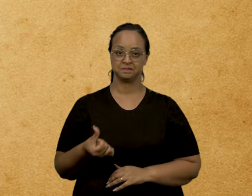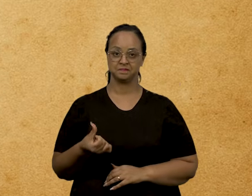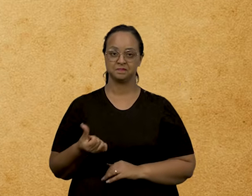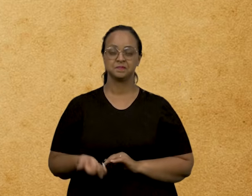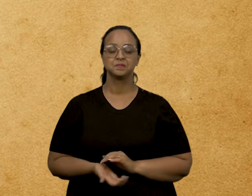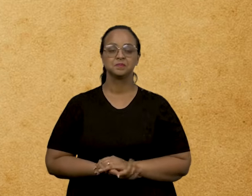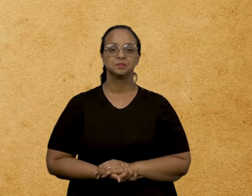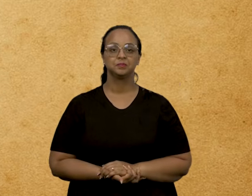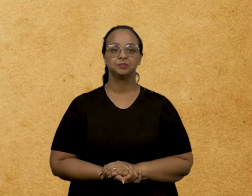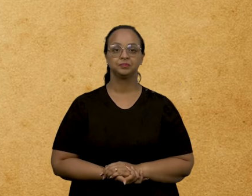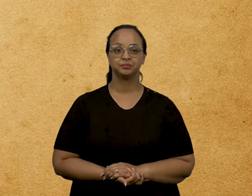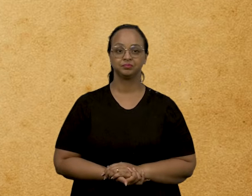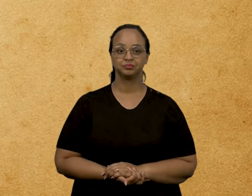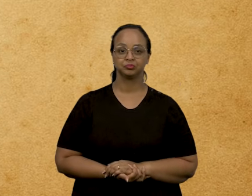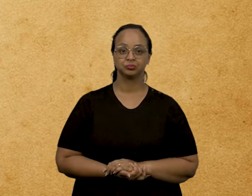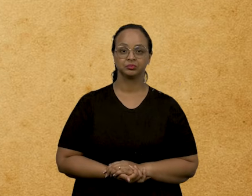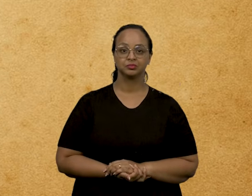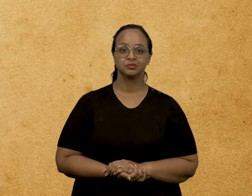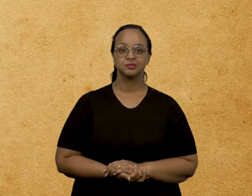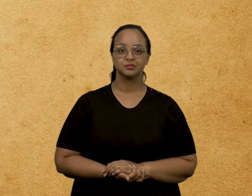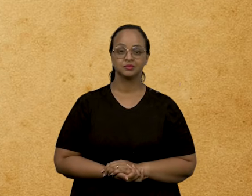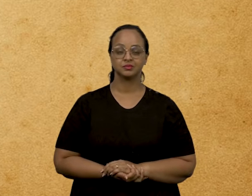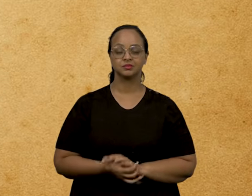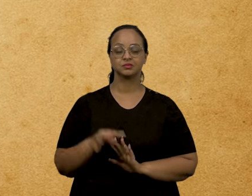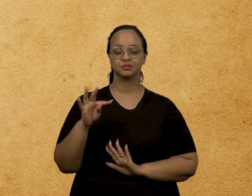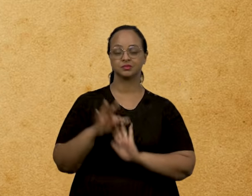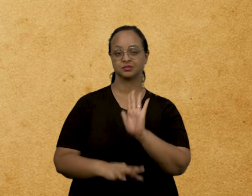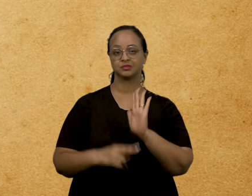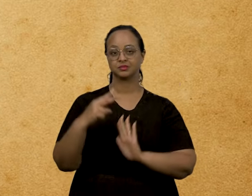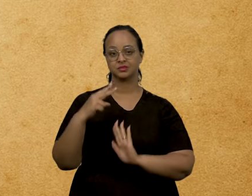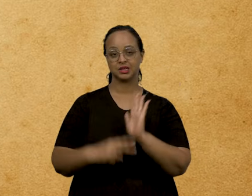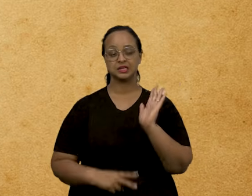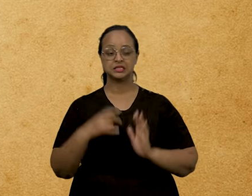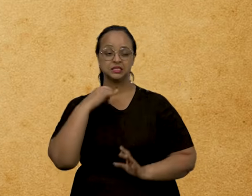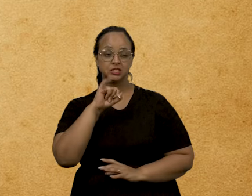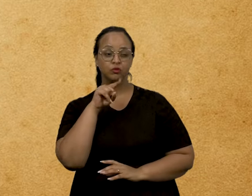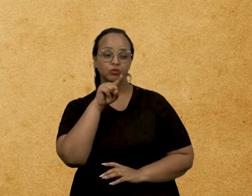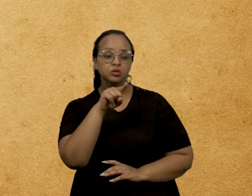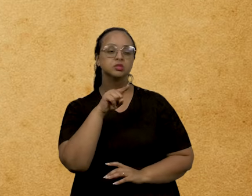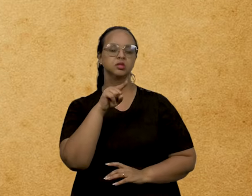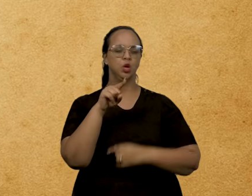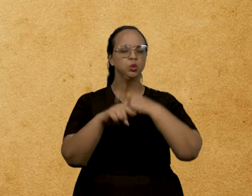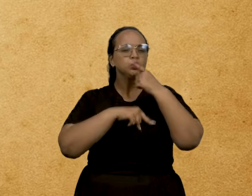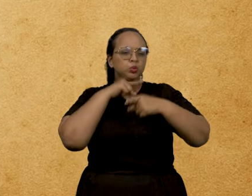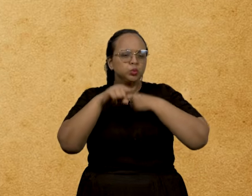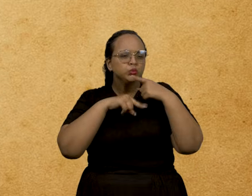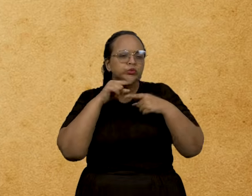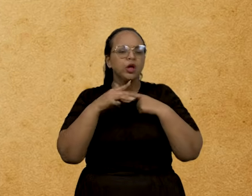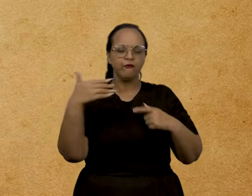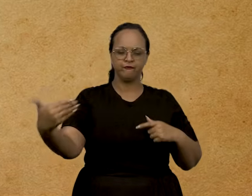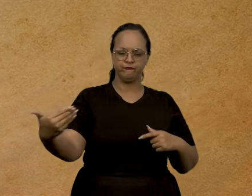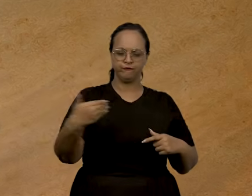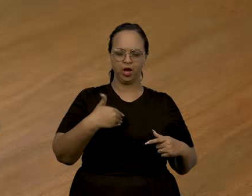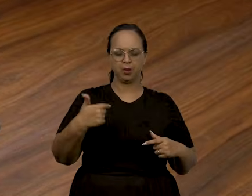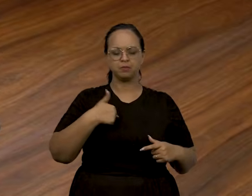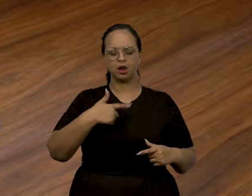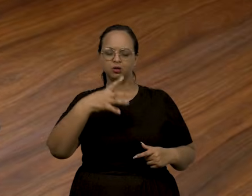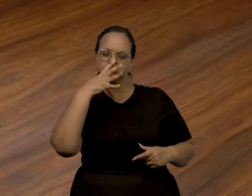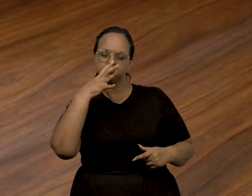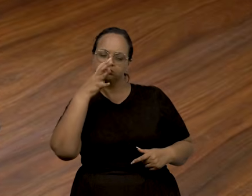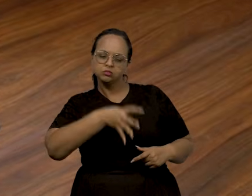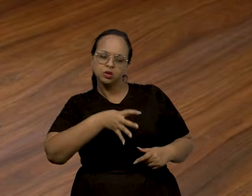e lhes declare os estatutos de Deus e as suas leis. Então nós, quando observamos aqui esse texto, né,